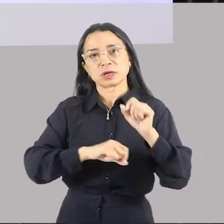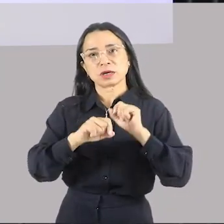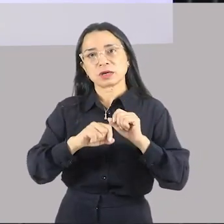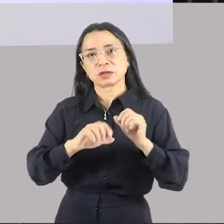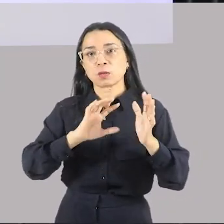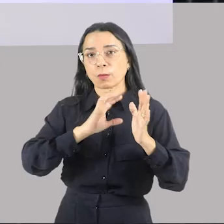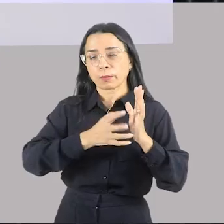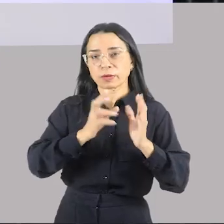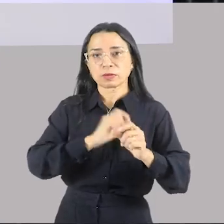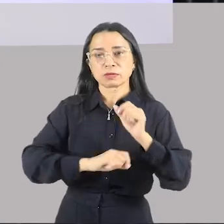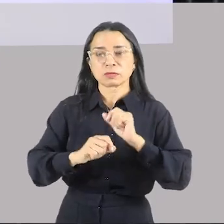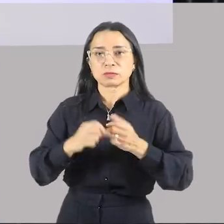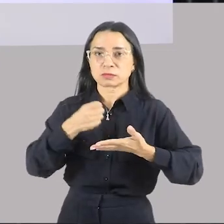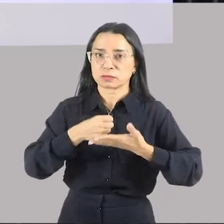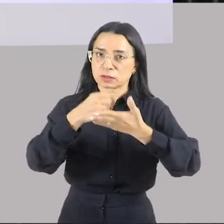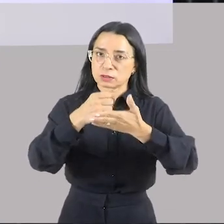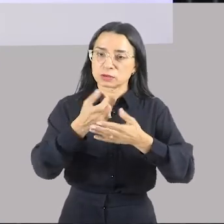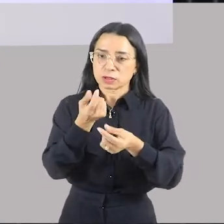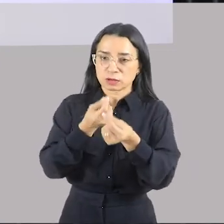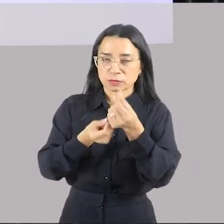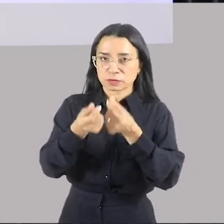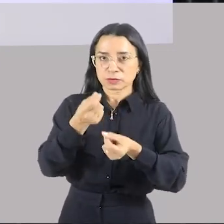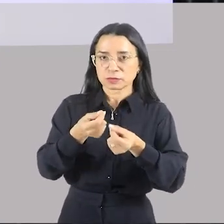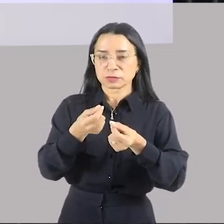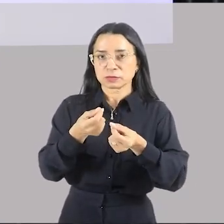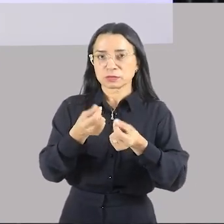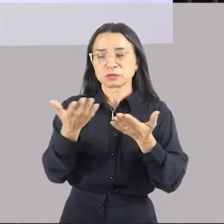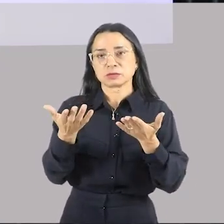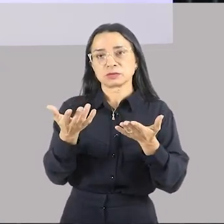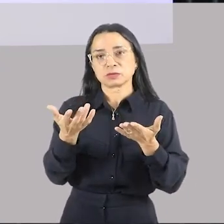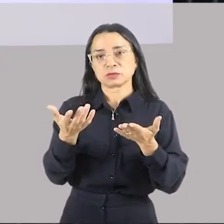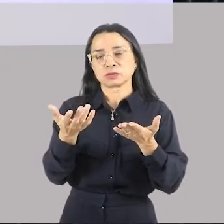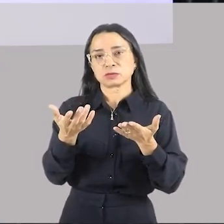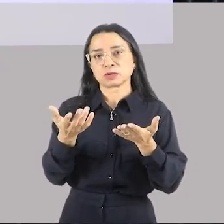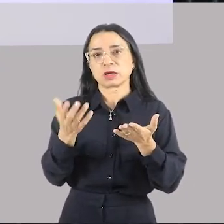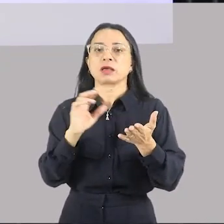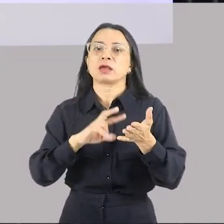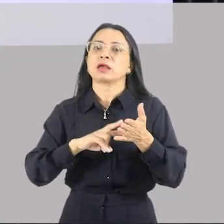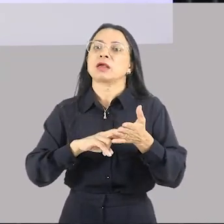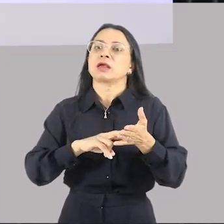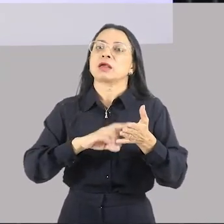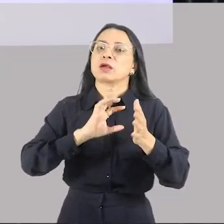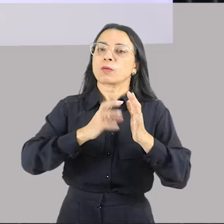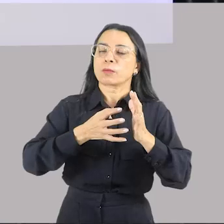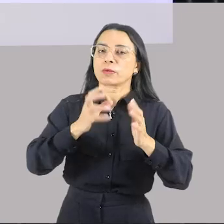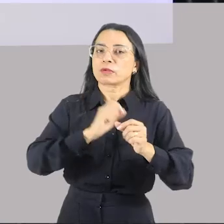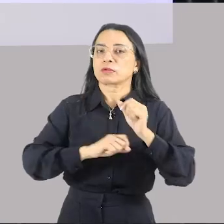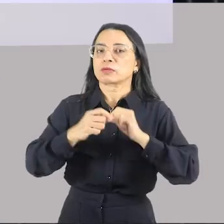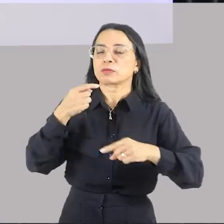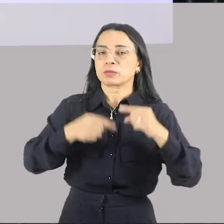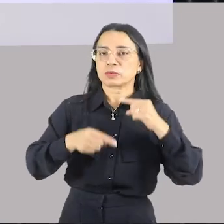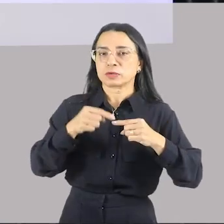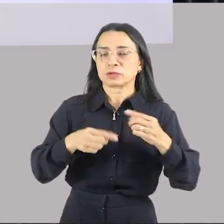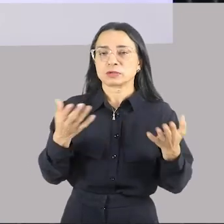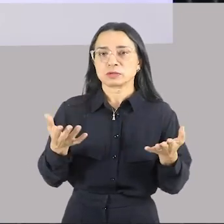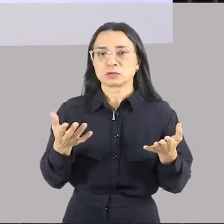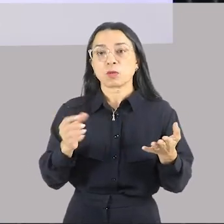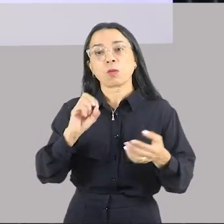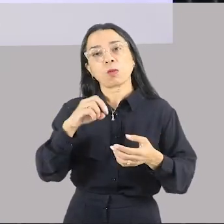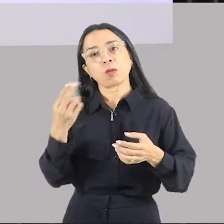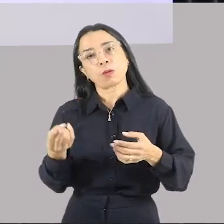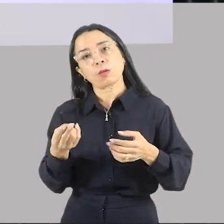Contribuir financeiramente, auxiliar um partido político ou a candidatura de algum candidato da sua